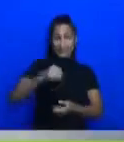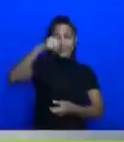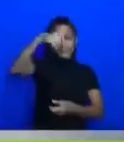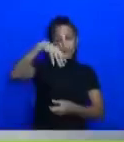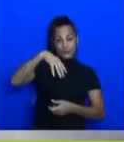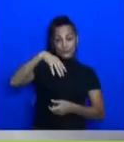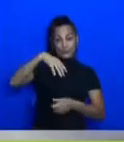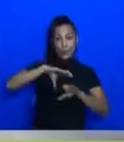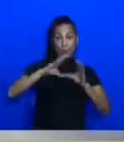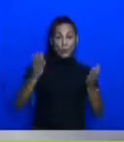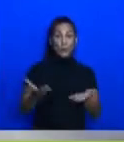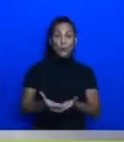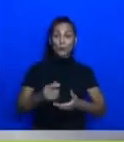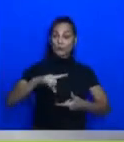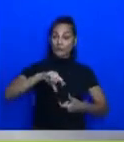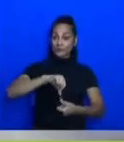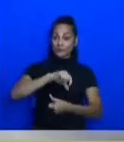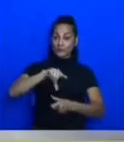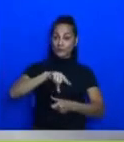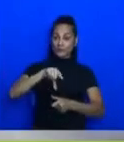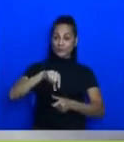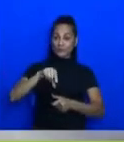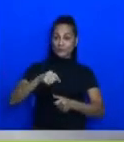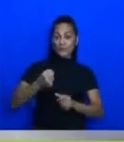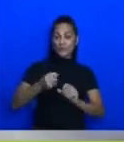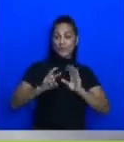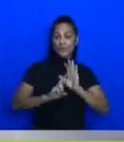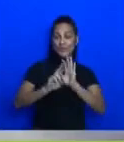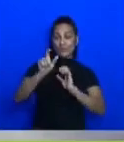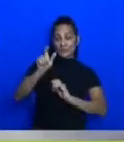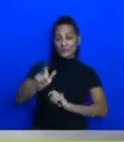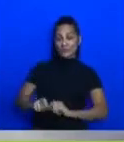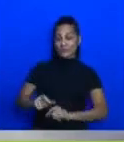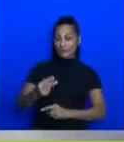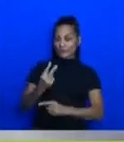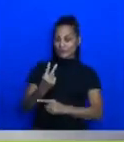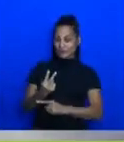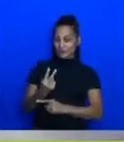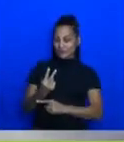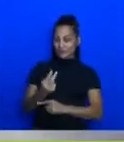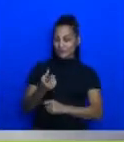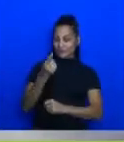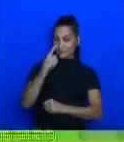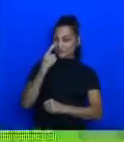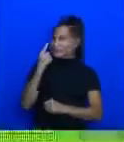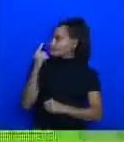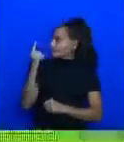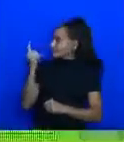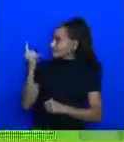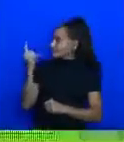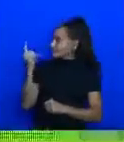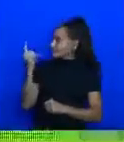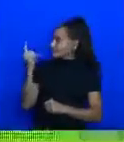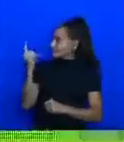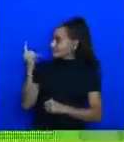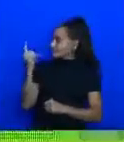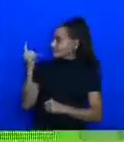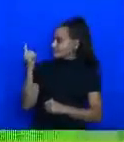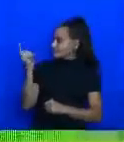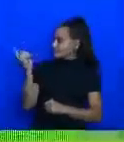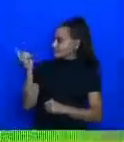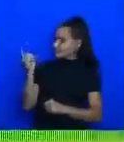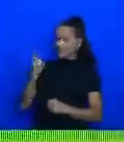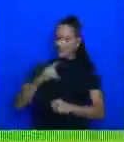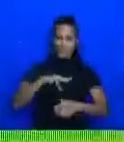Bola no suporte, o globo será identificado para o sorteio do número correspondente à coluna número 2. Bola posicionada, valendo.